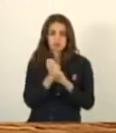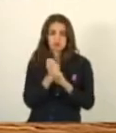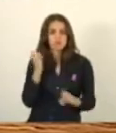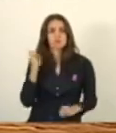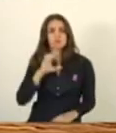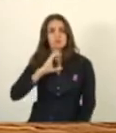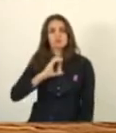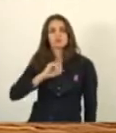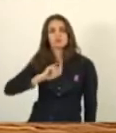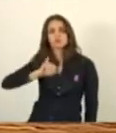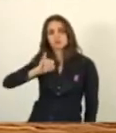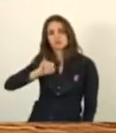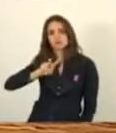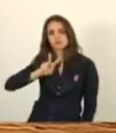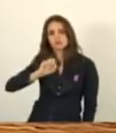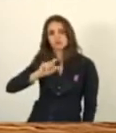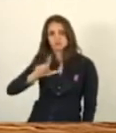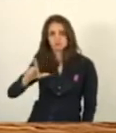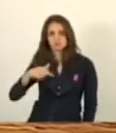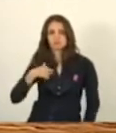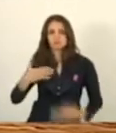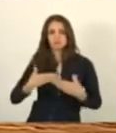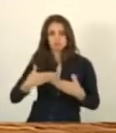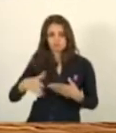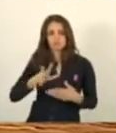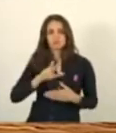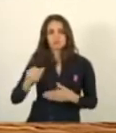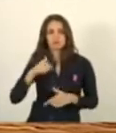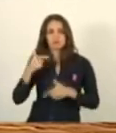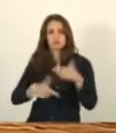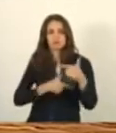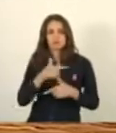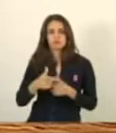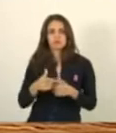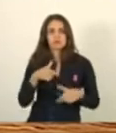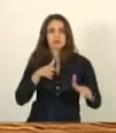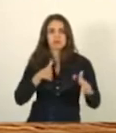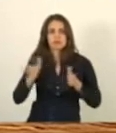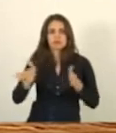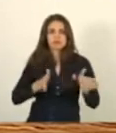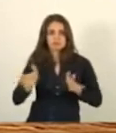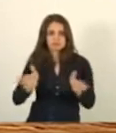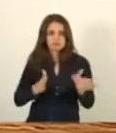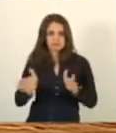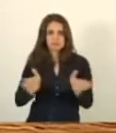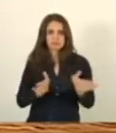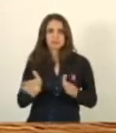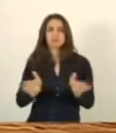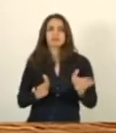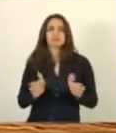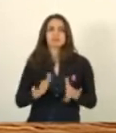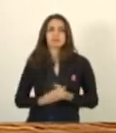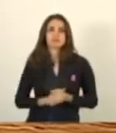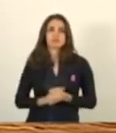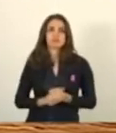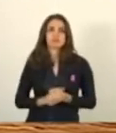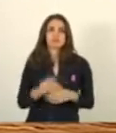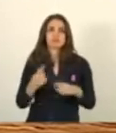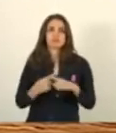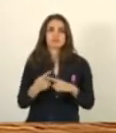com os engenheiros civis, agora nessa luta nossa de acessibilidade. E